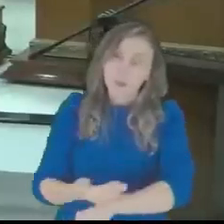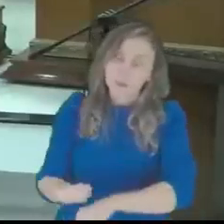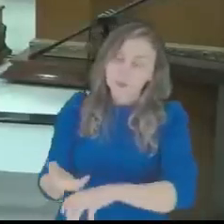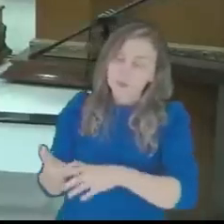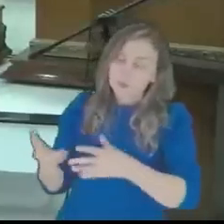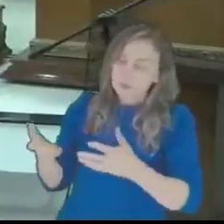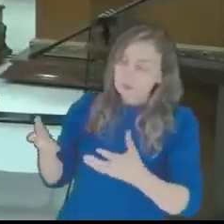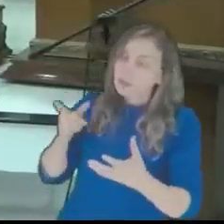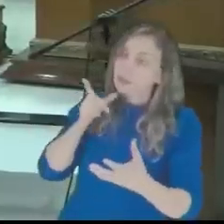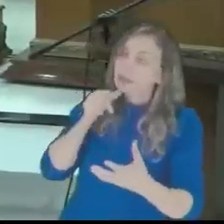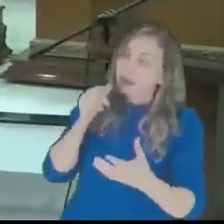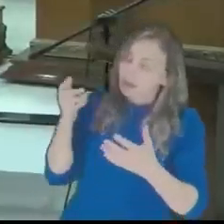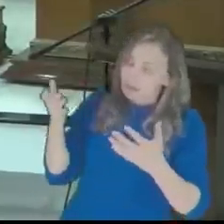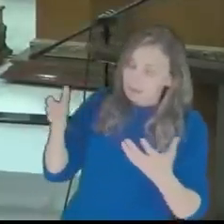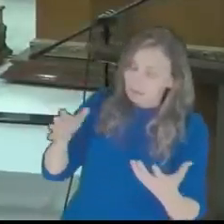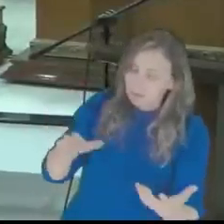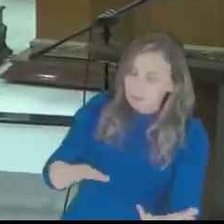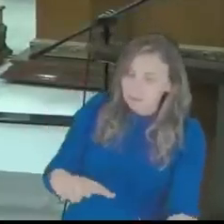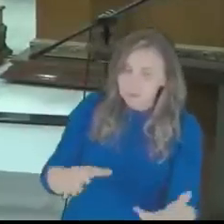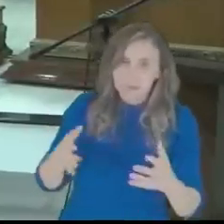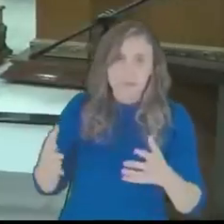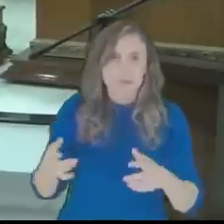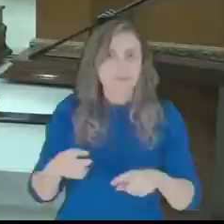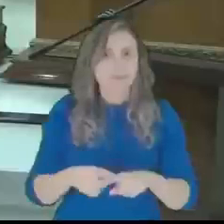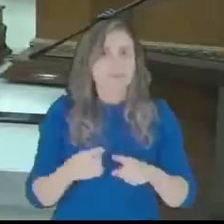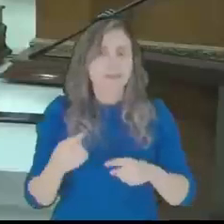mas vós sereis